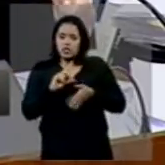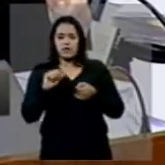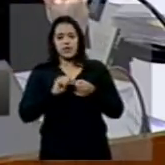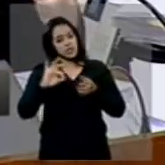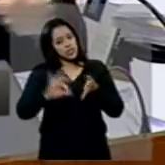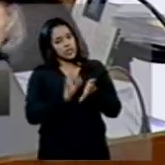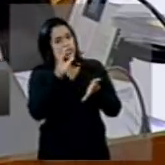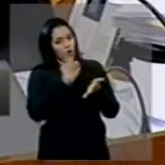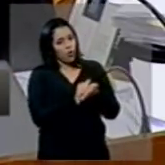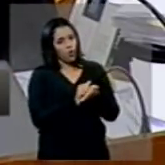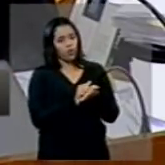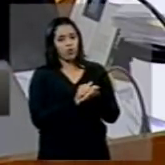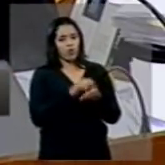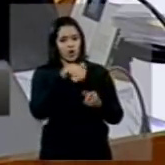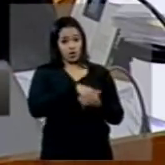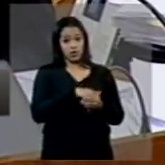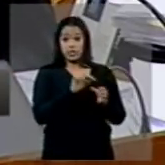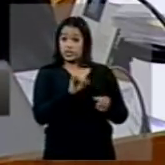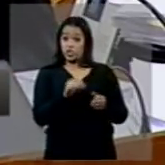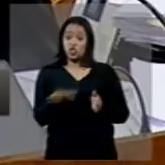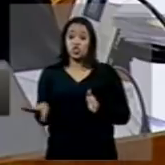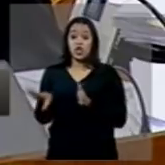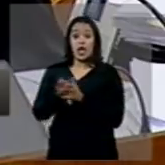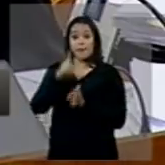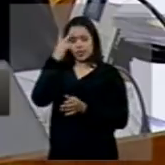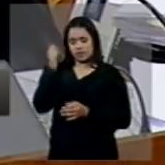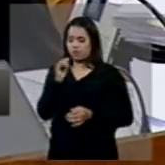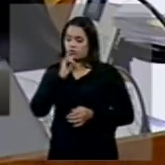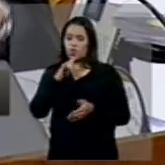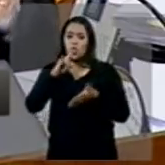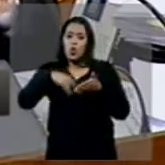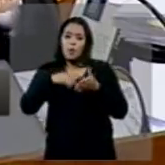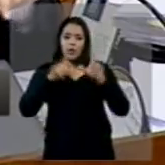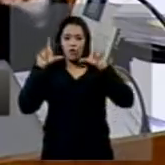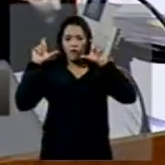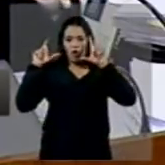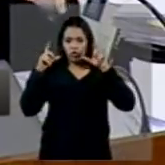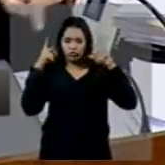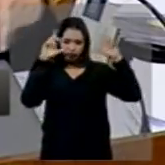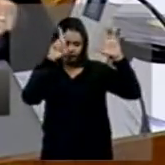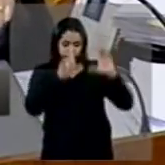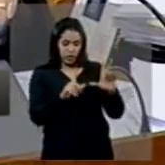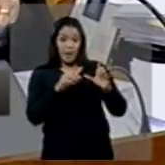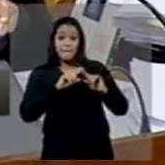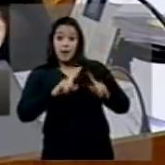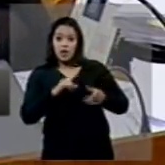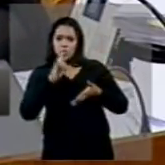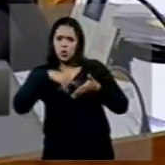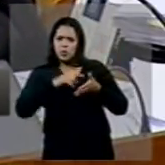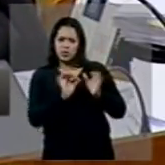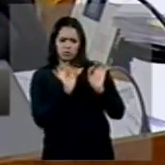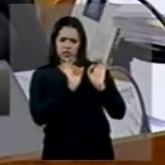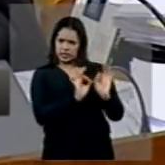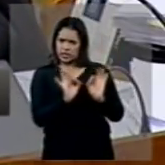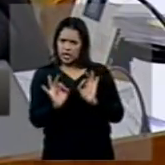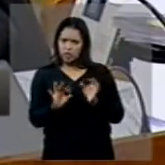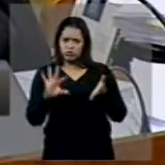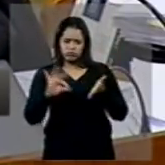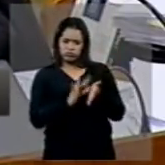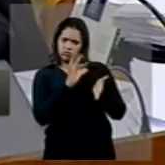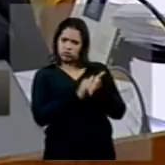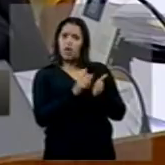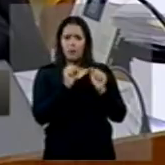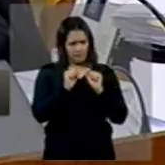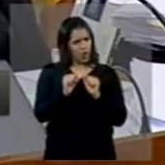não chegasse com o título, se chegasse com um documento com a foto, mas se tivesse regular o alistamento